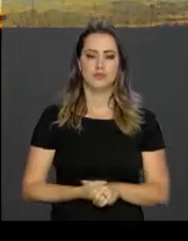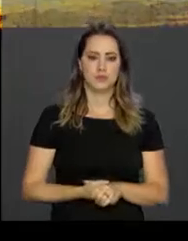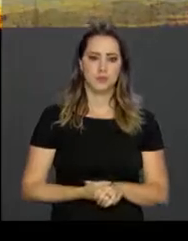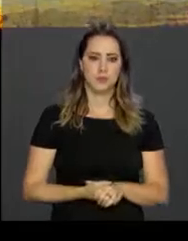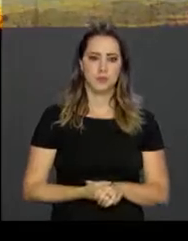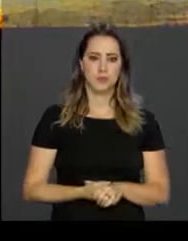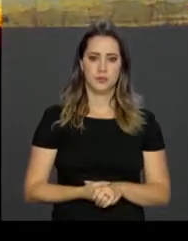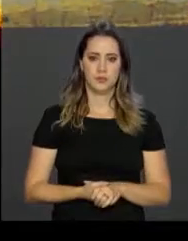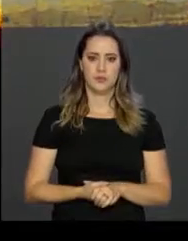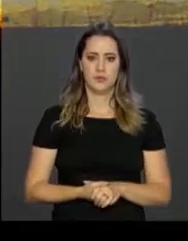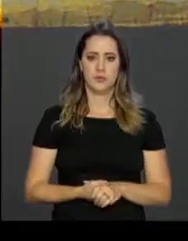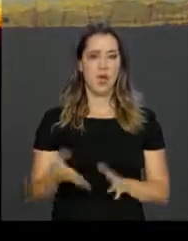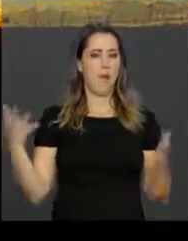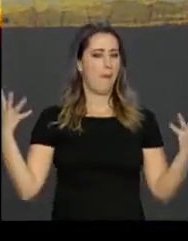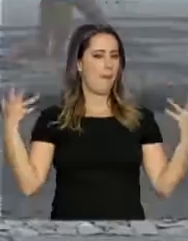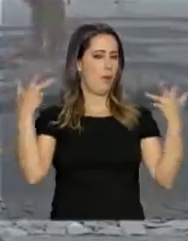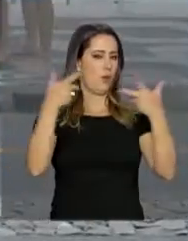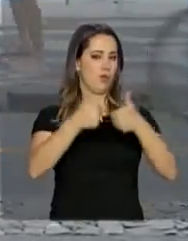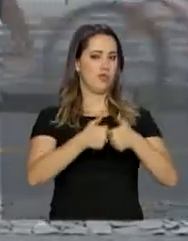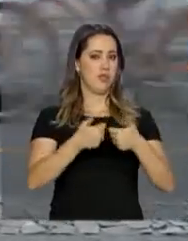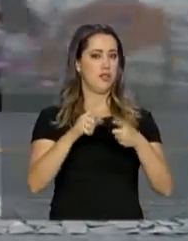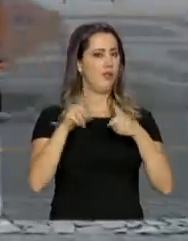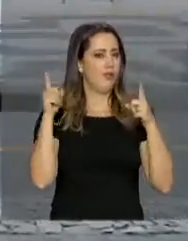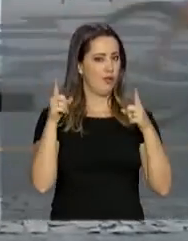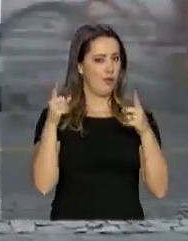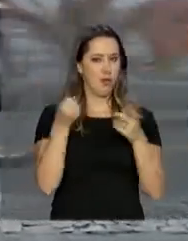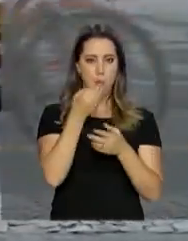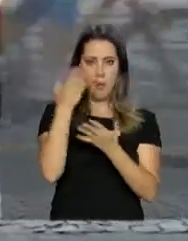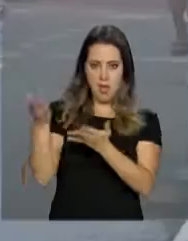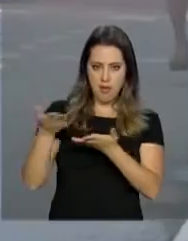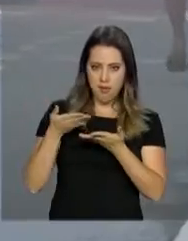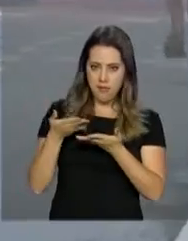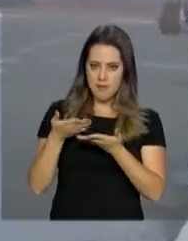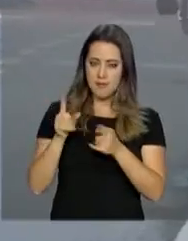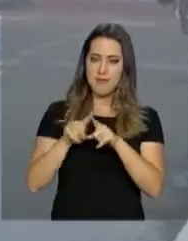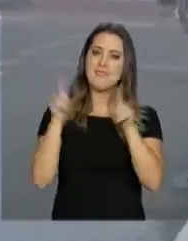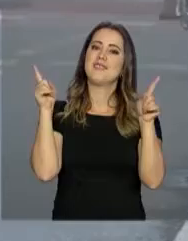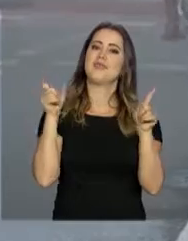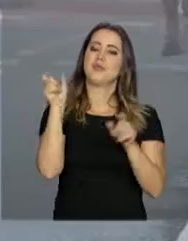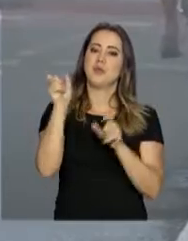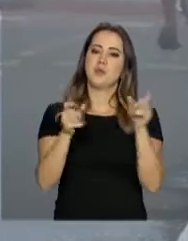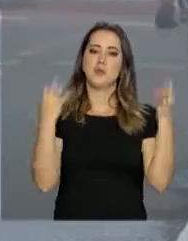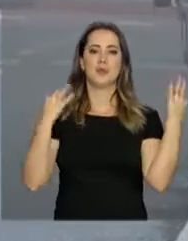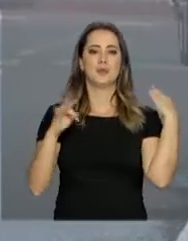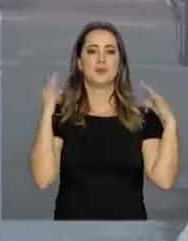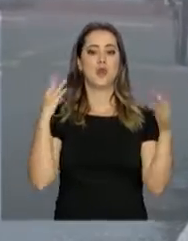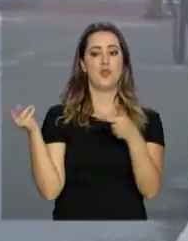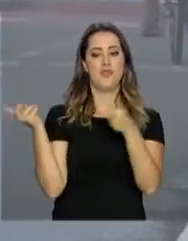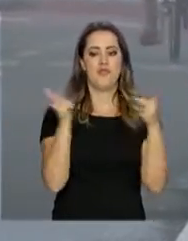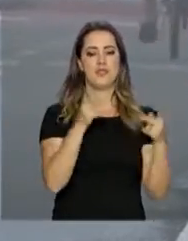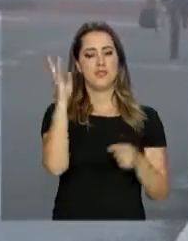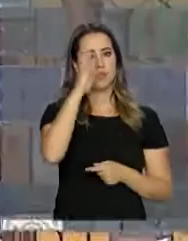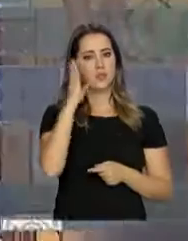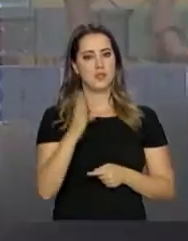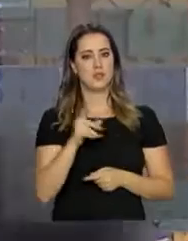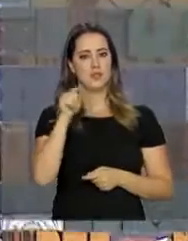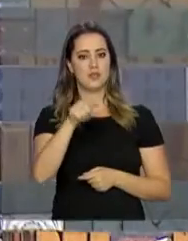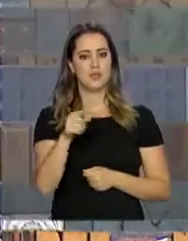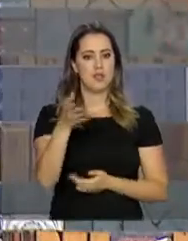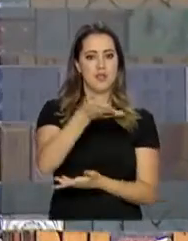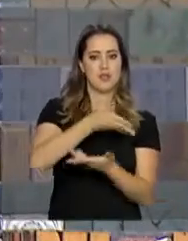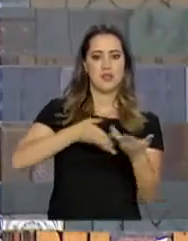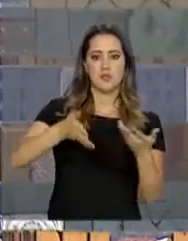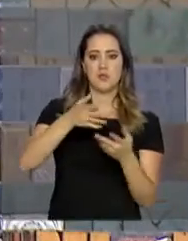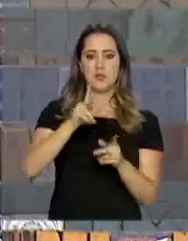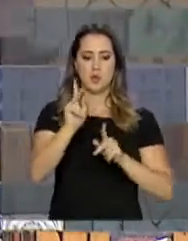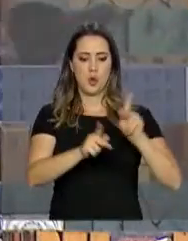não são só as belezas naturais ea hospitalidade do povo que fazem com que os estrangeiros visitem o brasil a mistura de